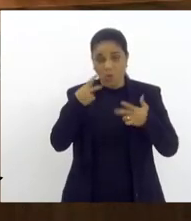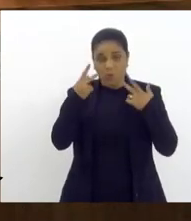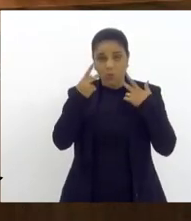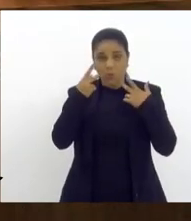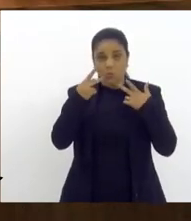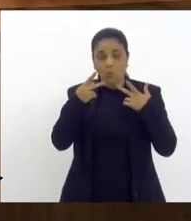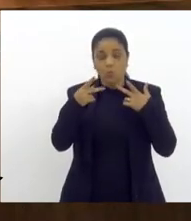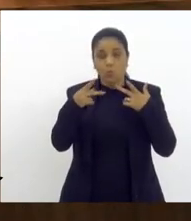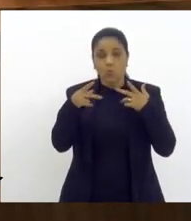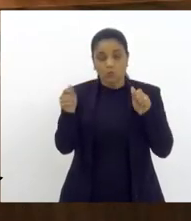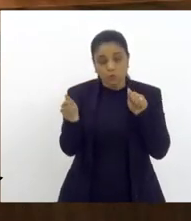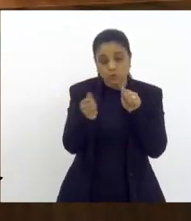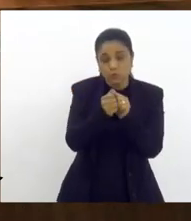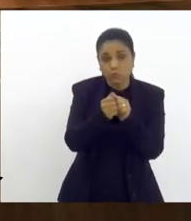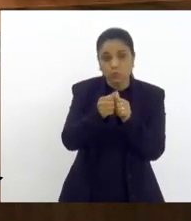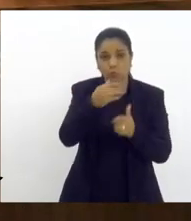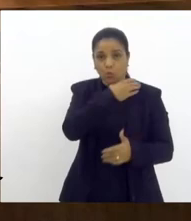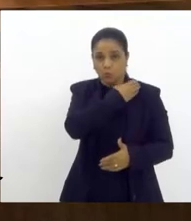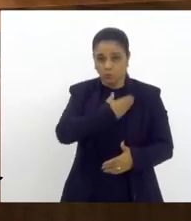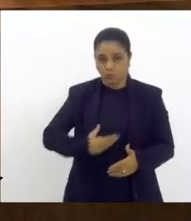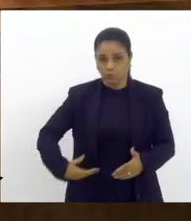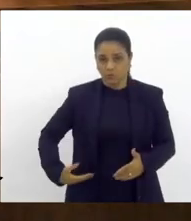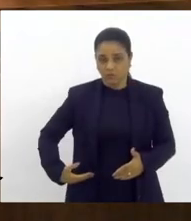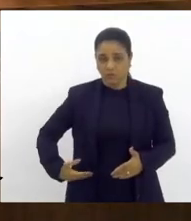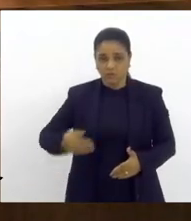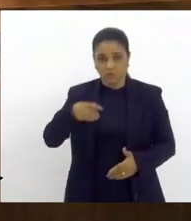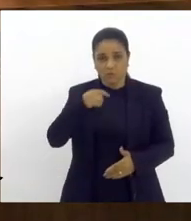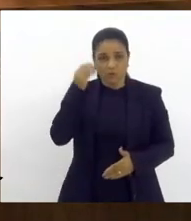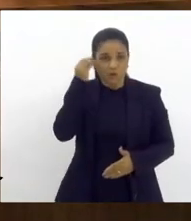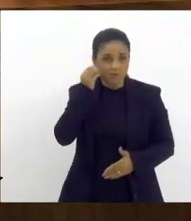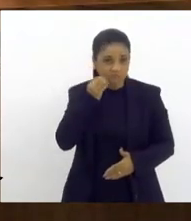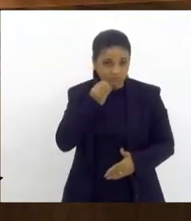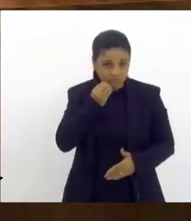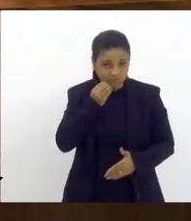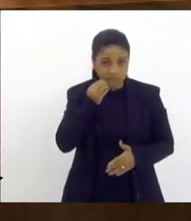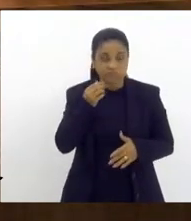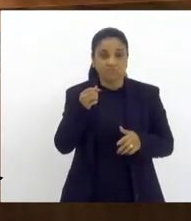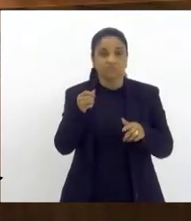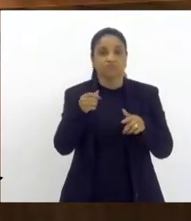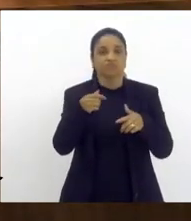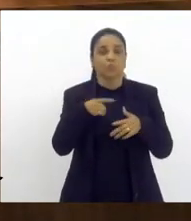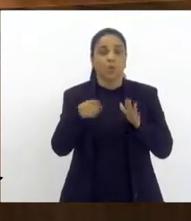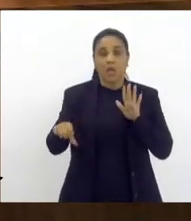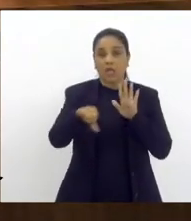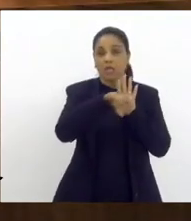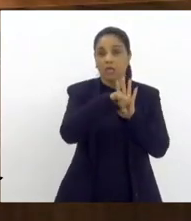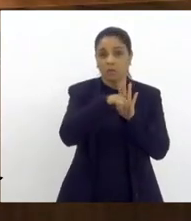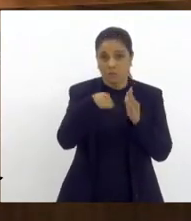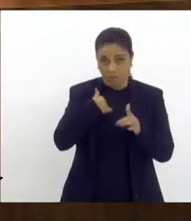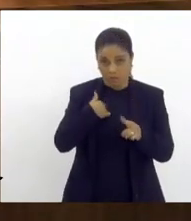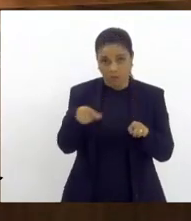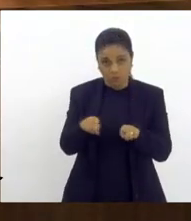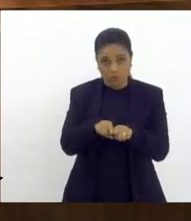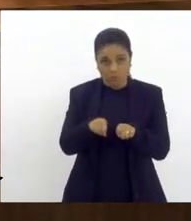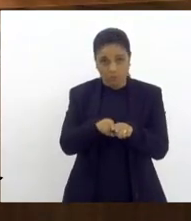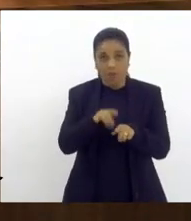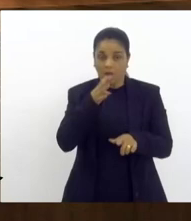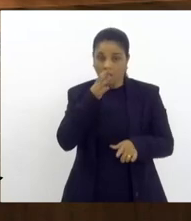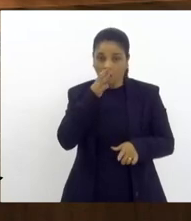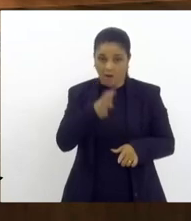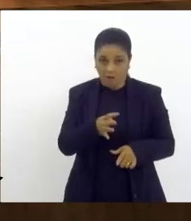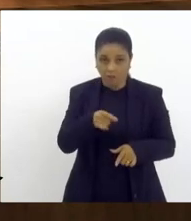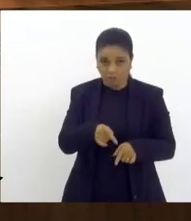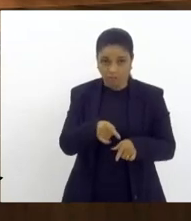do governador Cláudio Castro deve estar imputando o fato criminoso ao Governador e também constitui calúnia